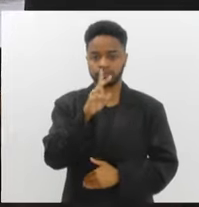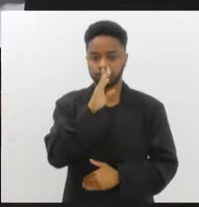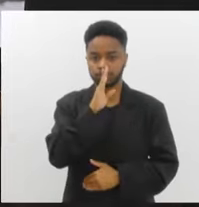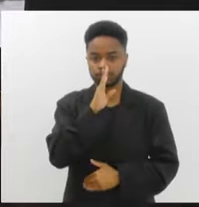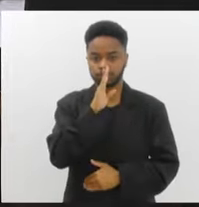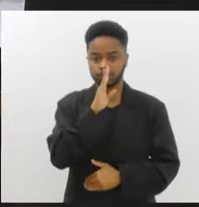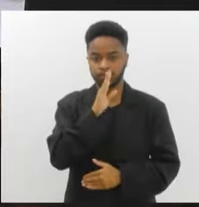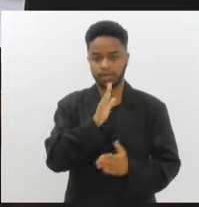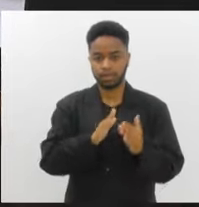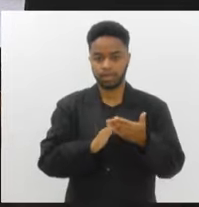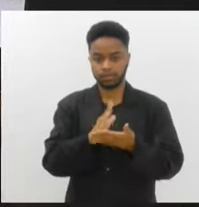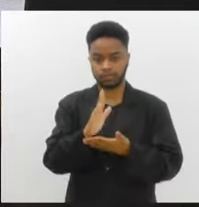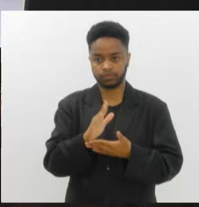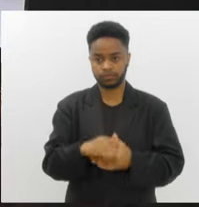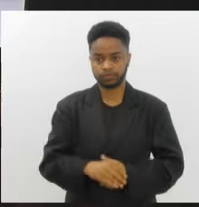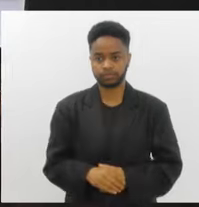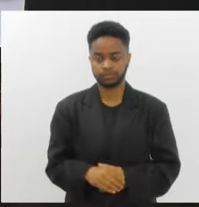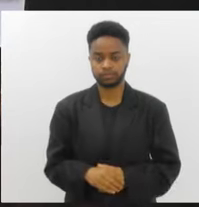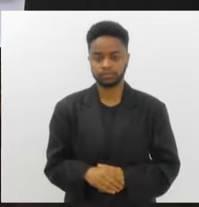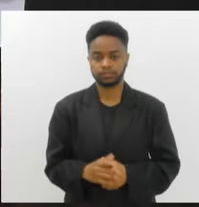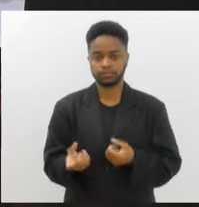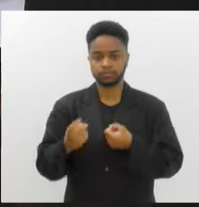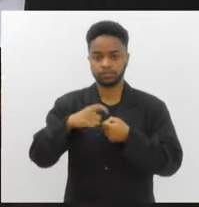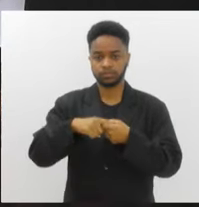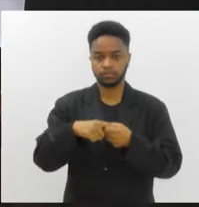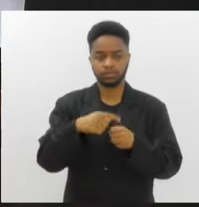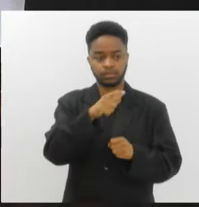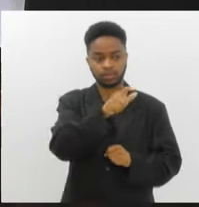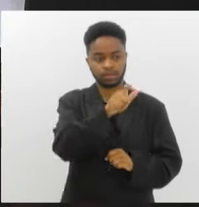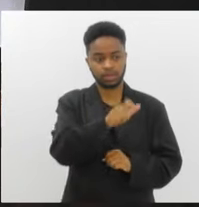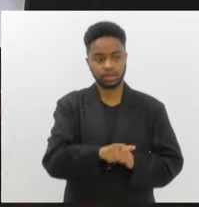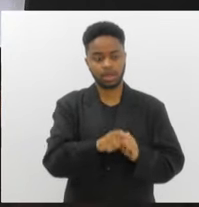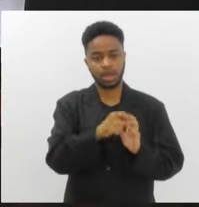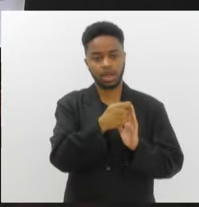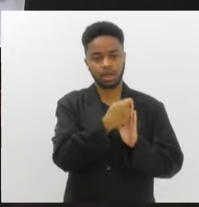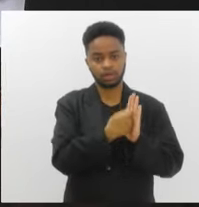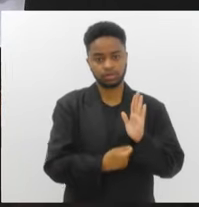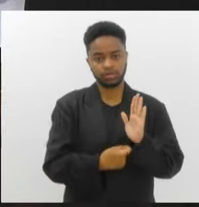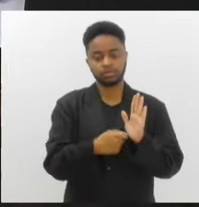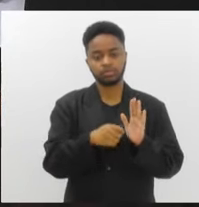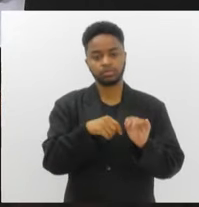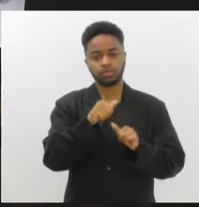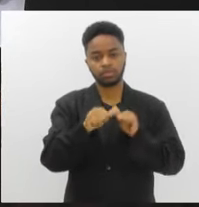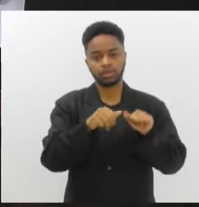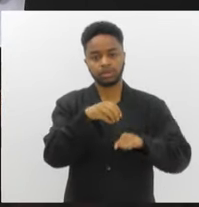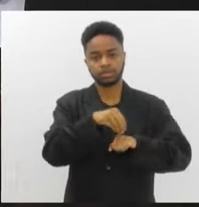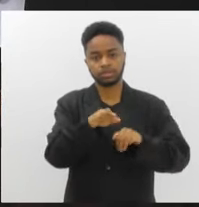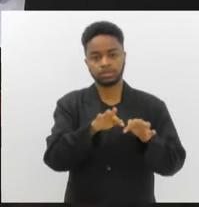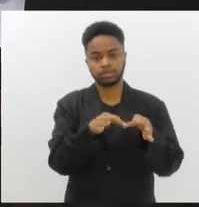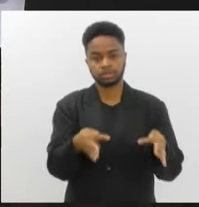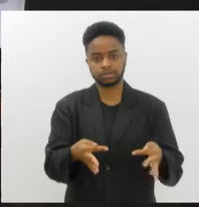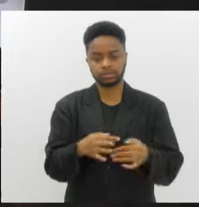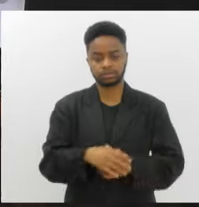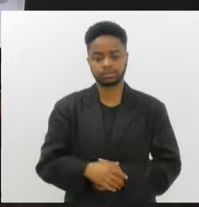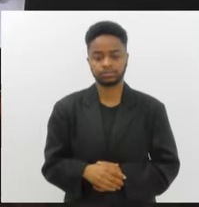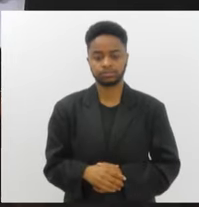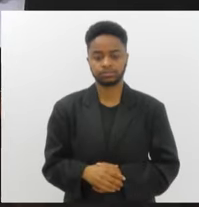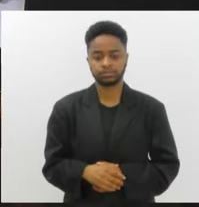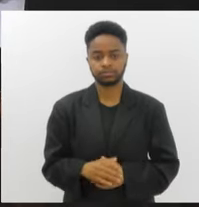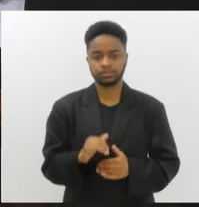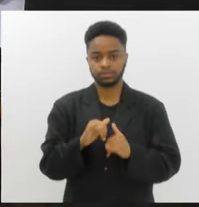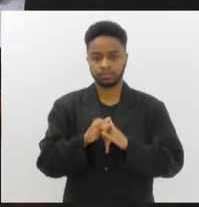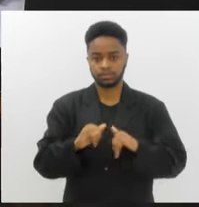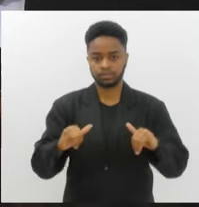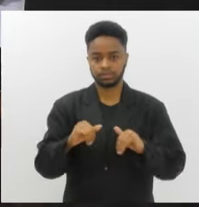estão. Aprovado. Retorna o autor para elaboração e indicação simples.